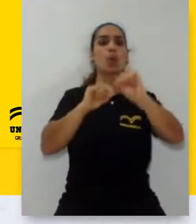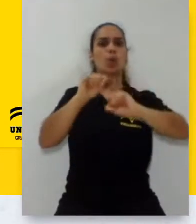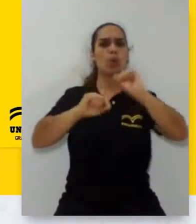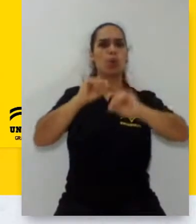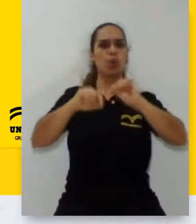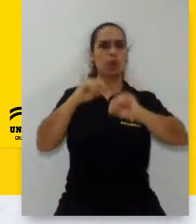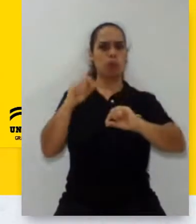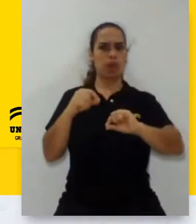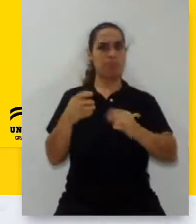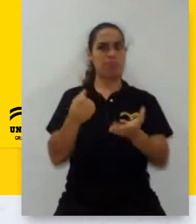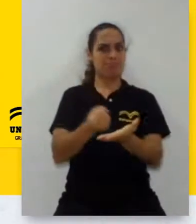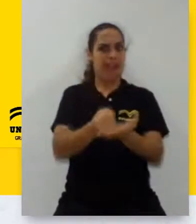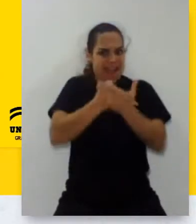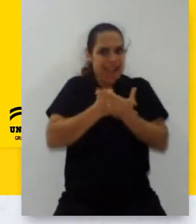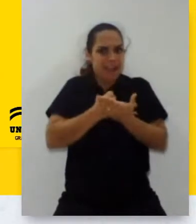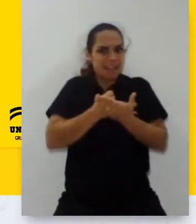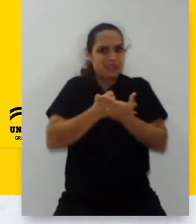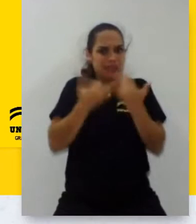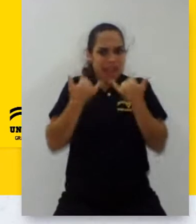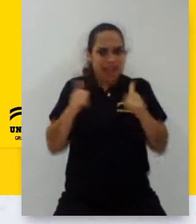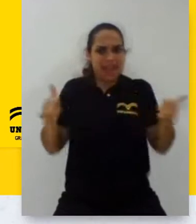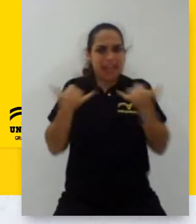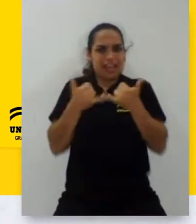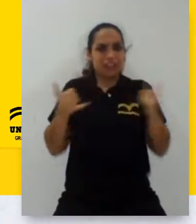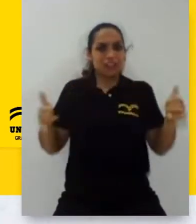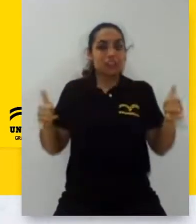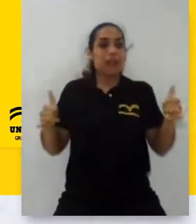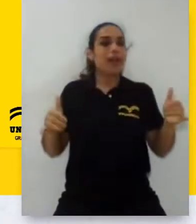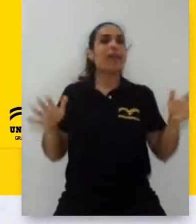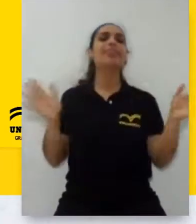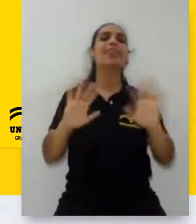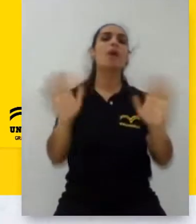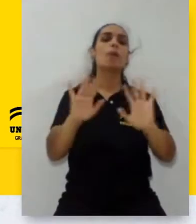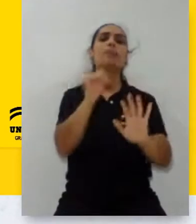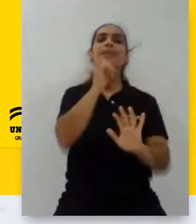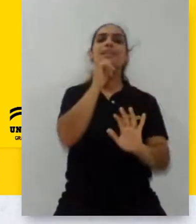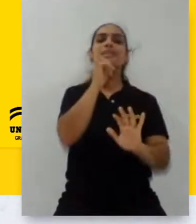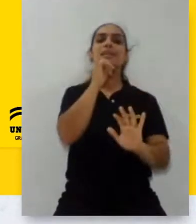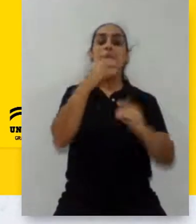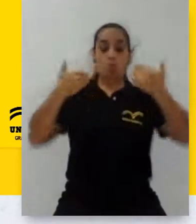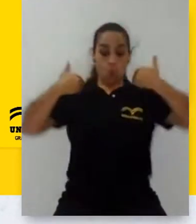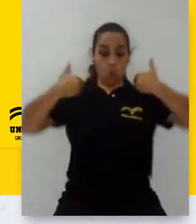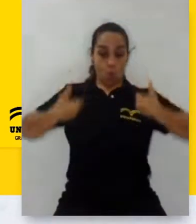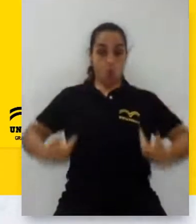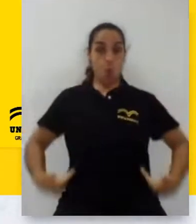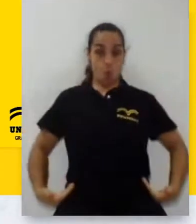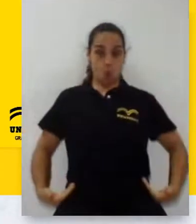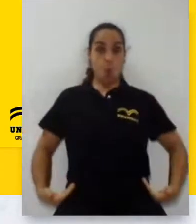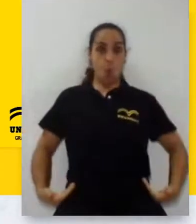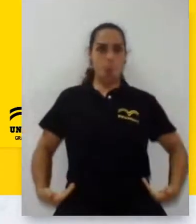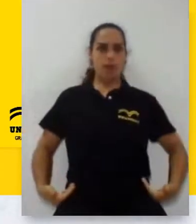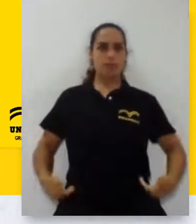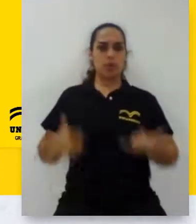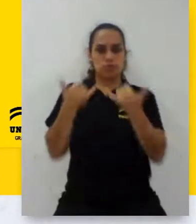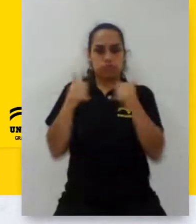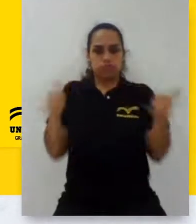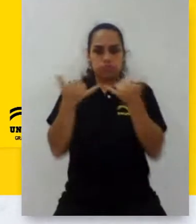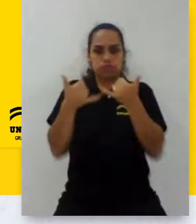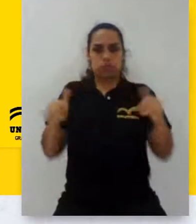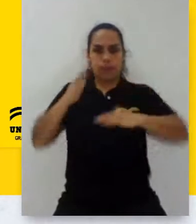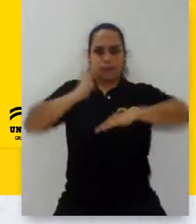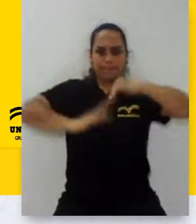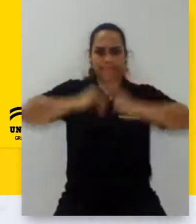organismo está produzindo energia para tentar manter a temperatura corporal e ele perde em forma de suor. não é um gasto energético eficiente que vai te